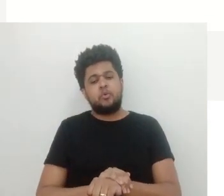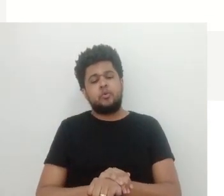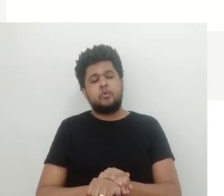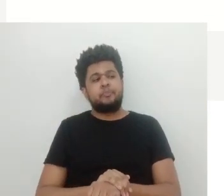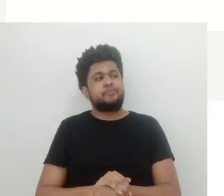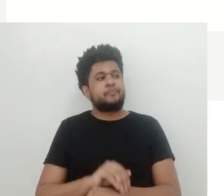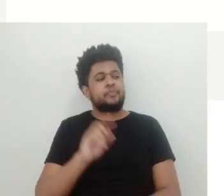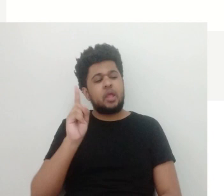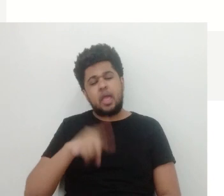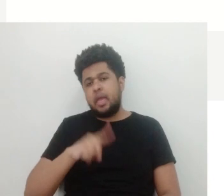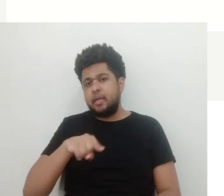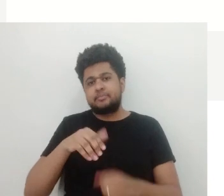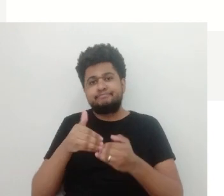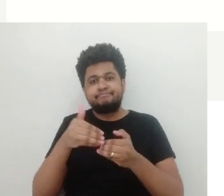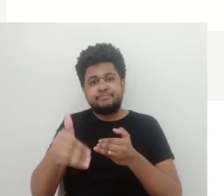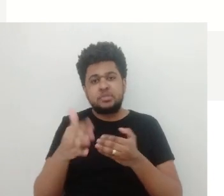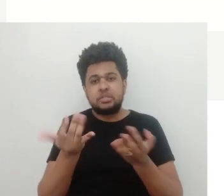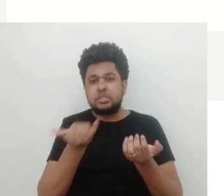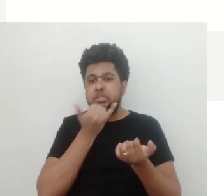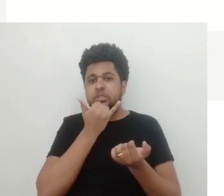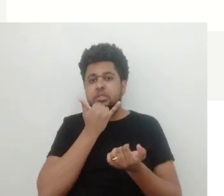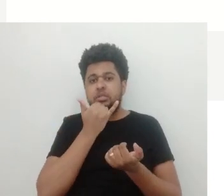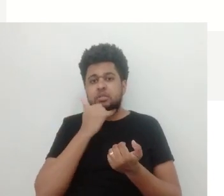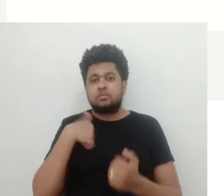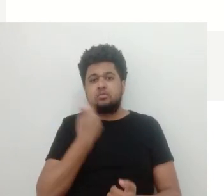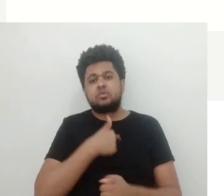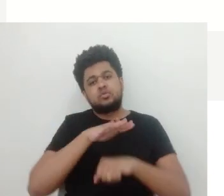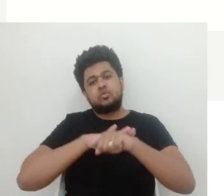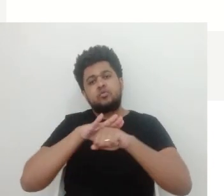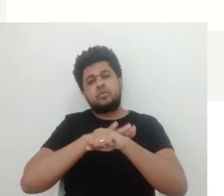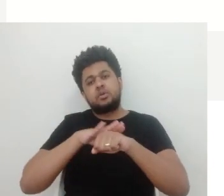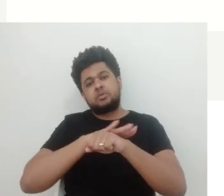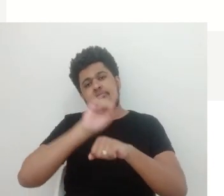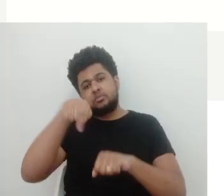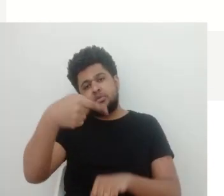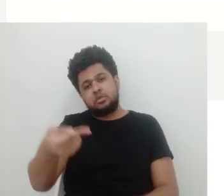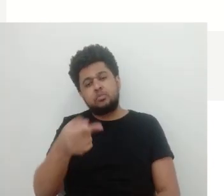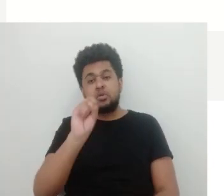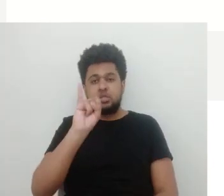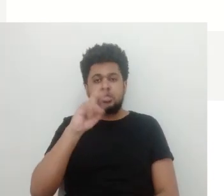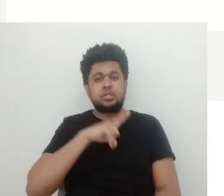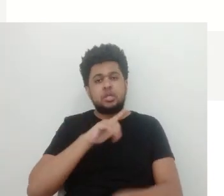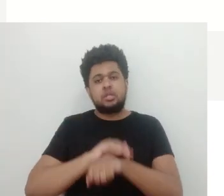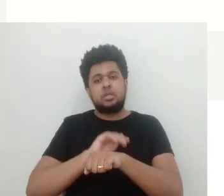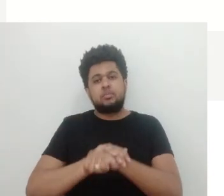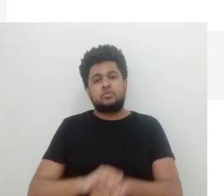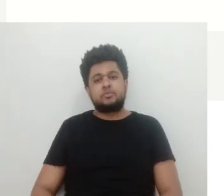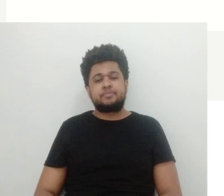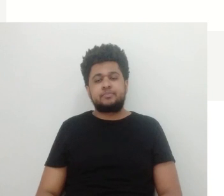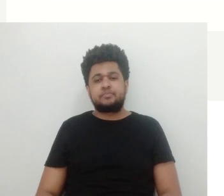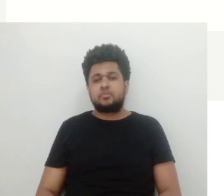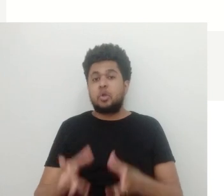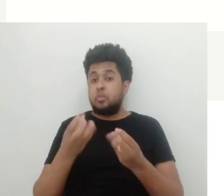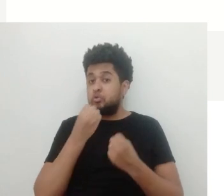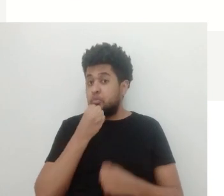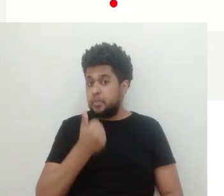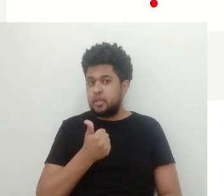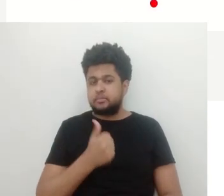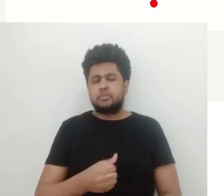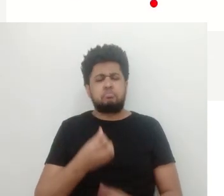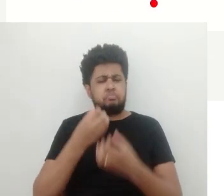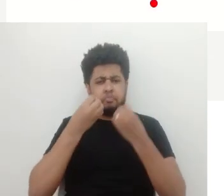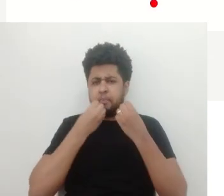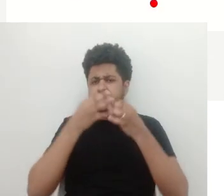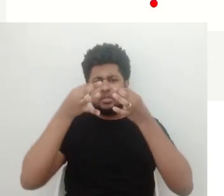de 14 minutos, perfeito. Então, agradeço a precisão de todos vocês, dos 3 que